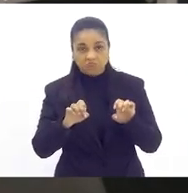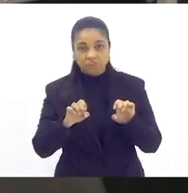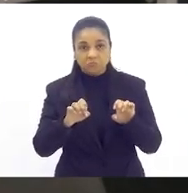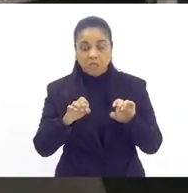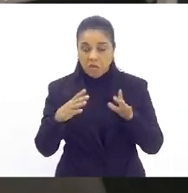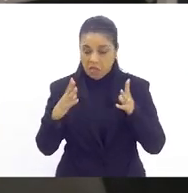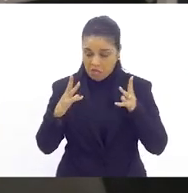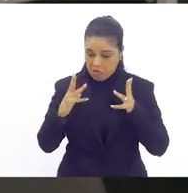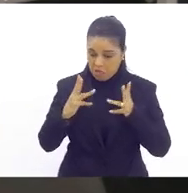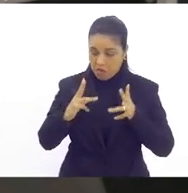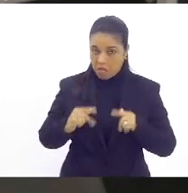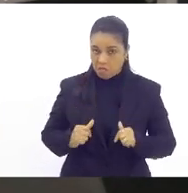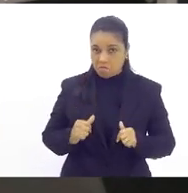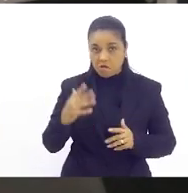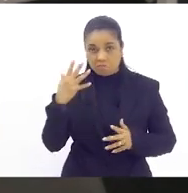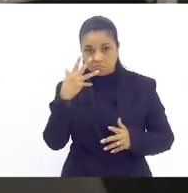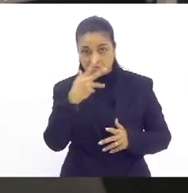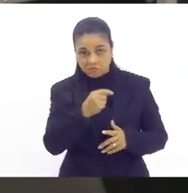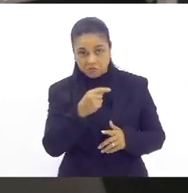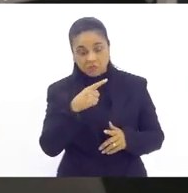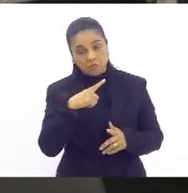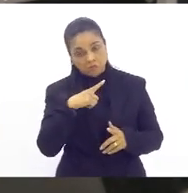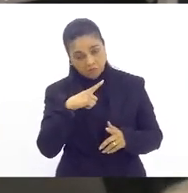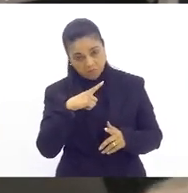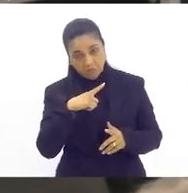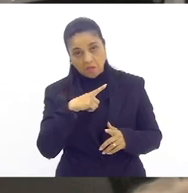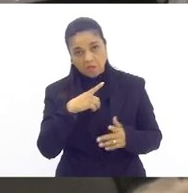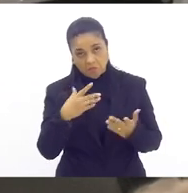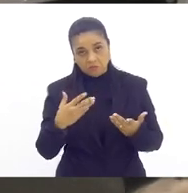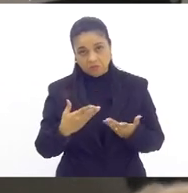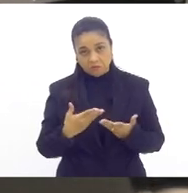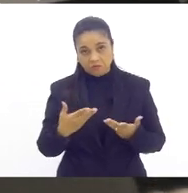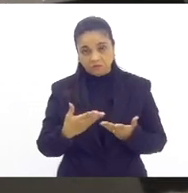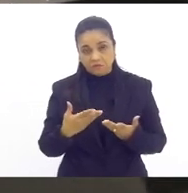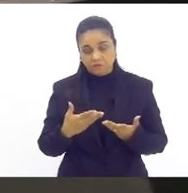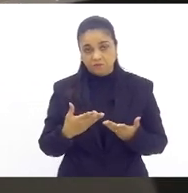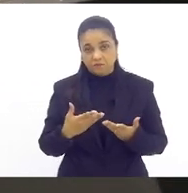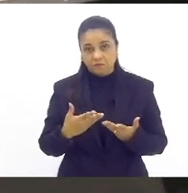limpa né porque é o que a gente tem hoje né